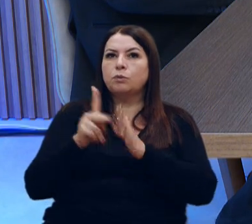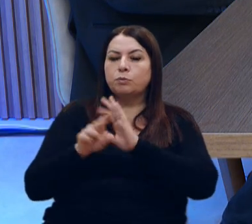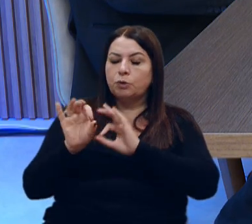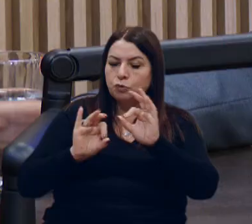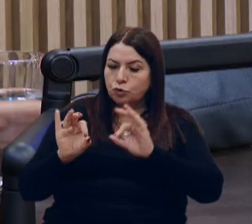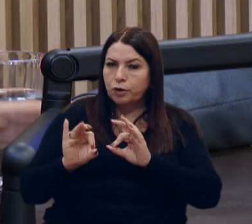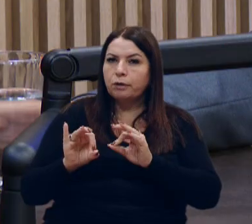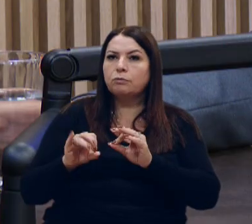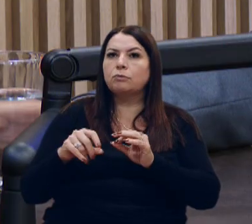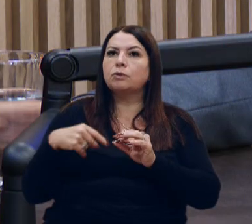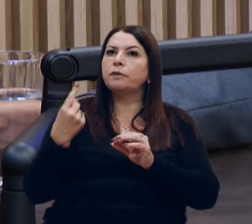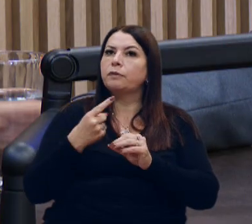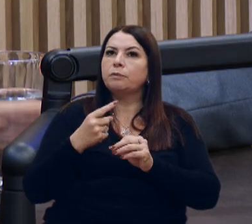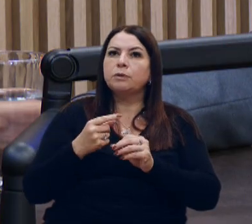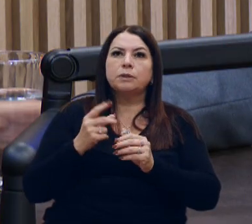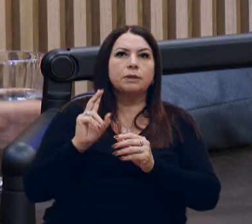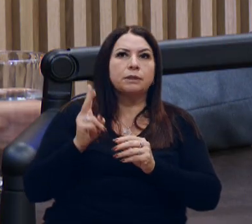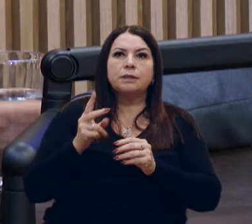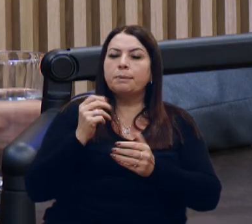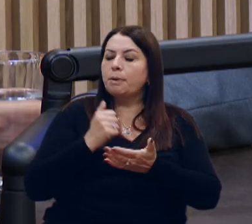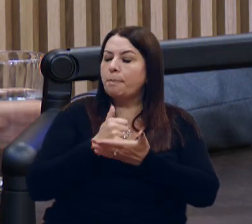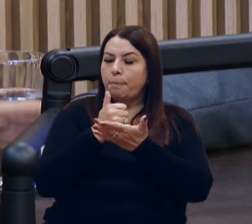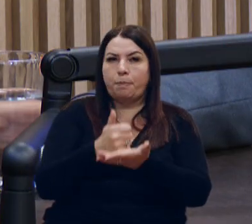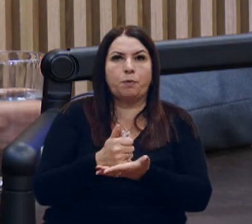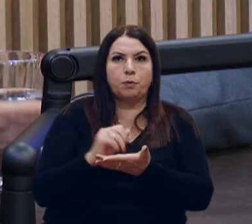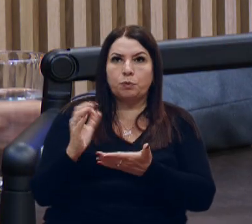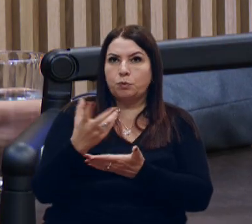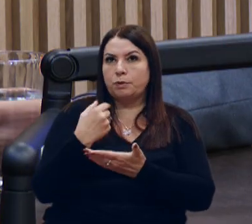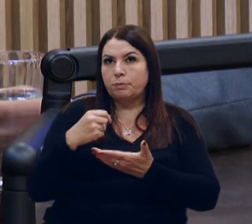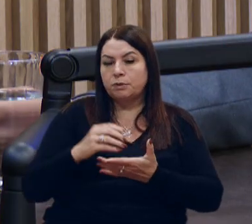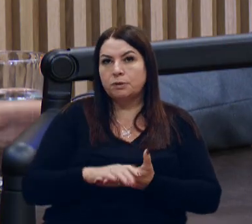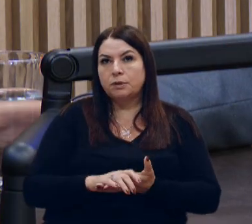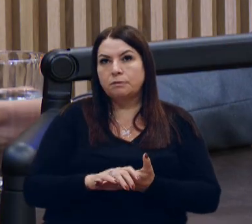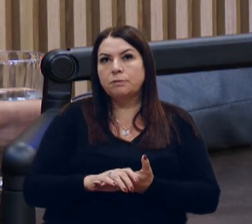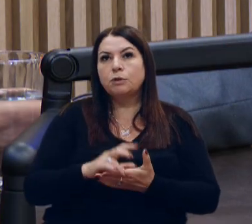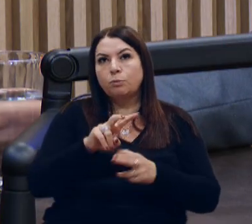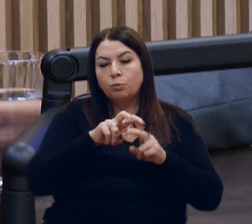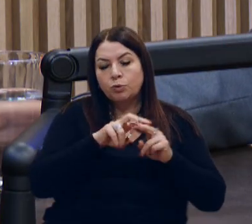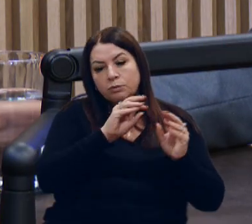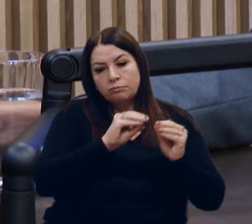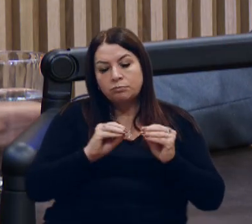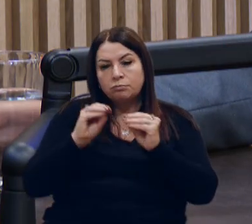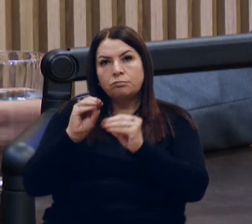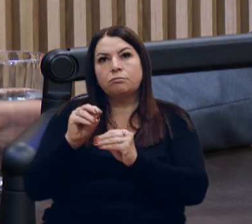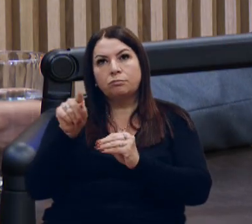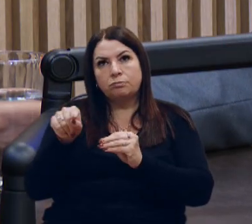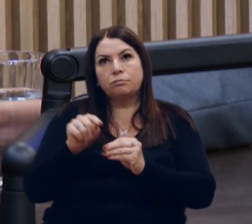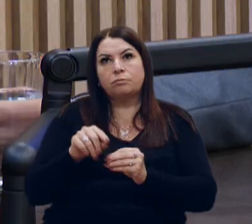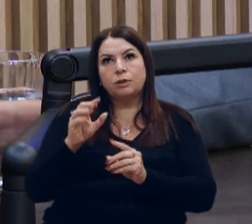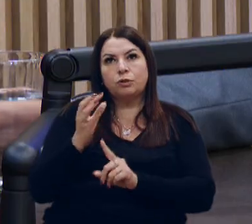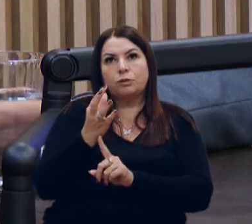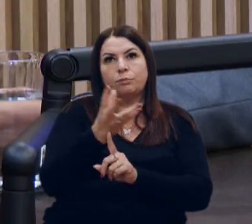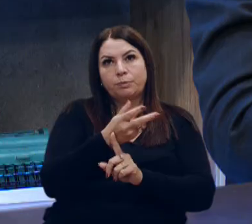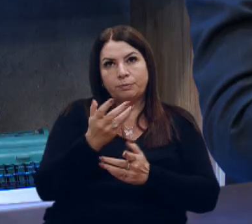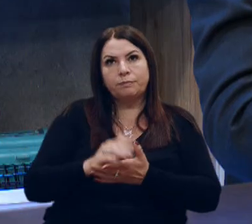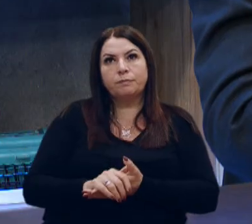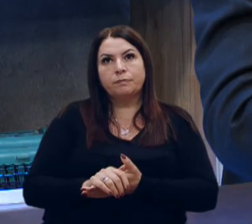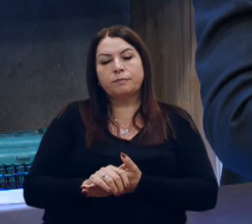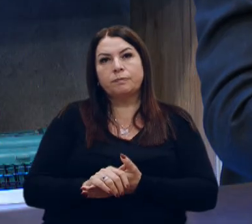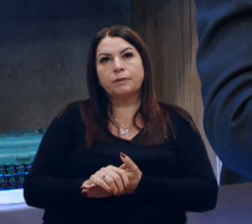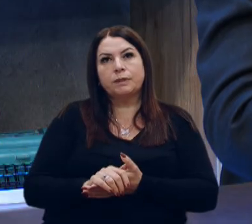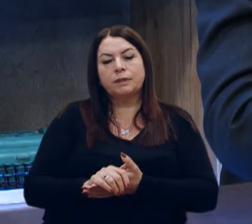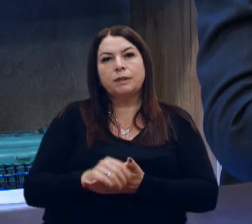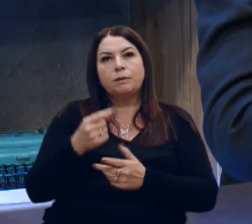projetos, e a gente vai te dar sempre total apoio em tudo aquilo que você precisar. Então, por isso, hoje, eu estou no Republicanos. E na bancada